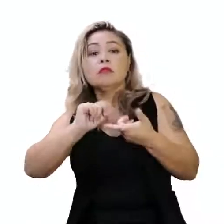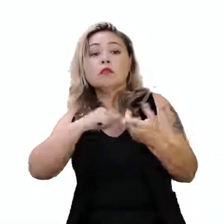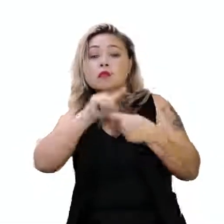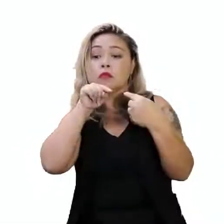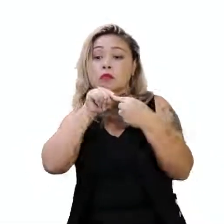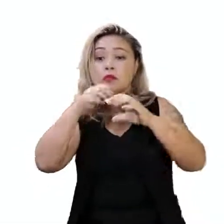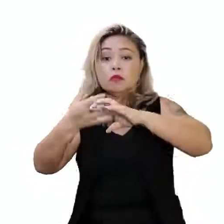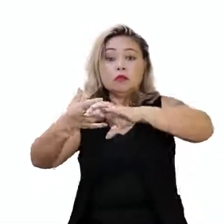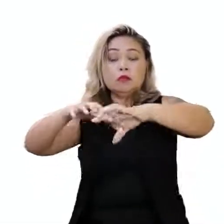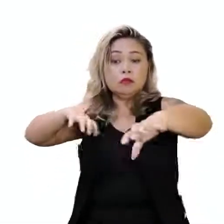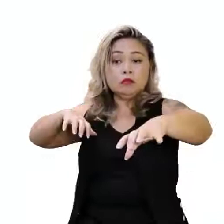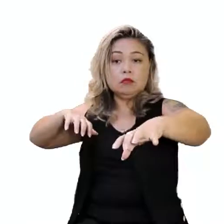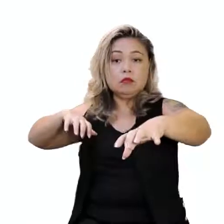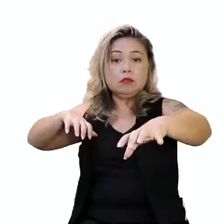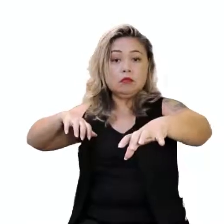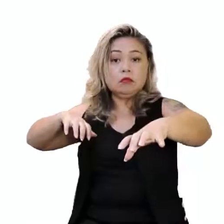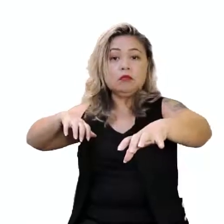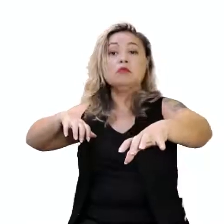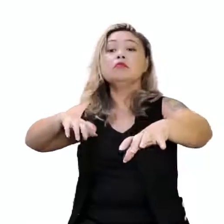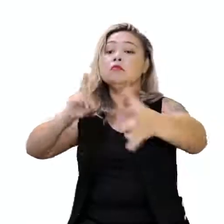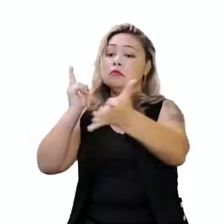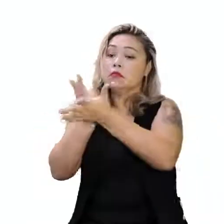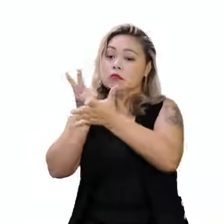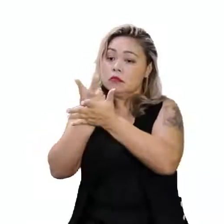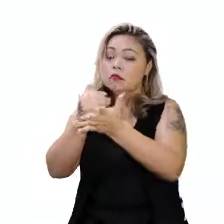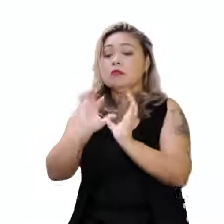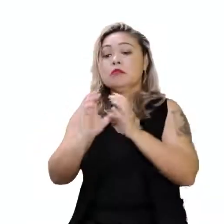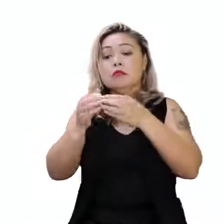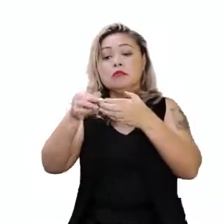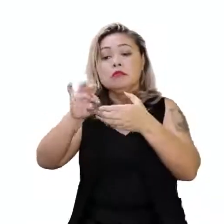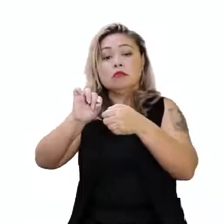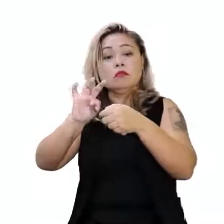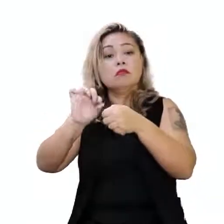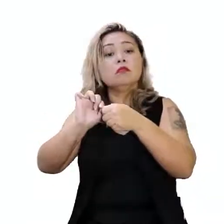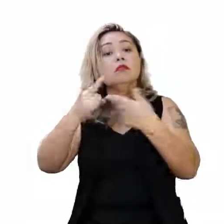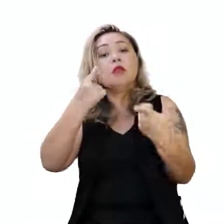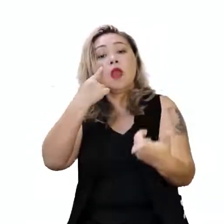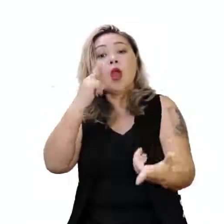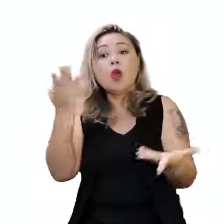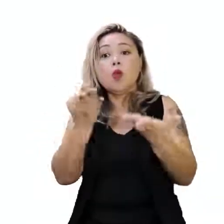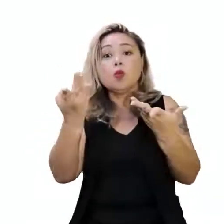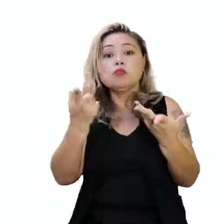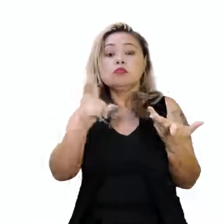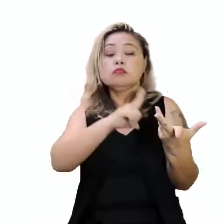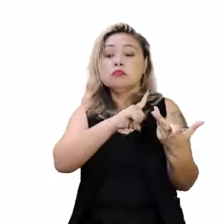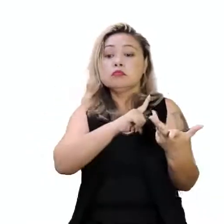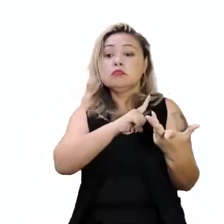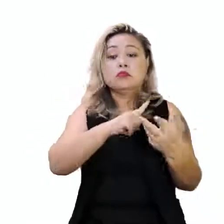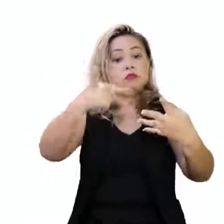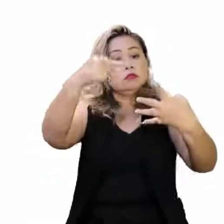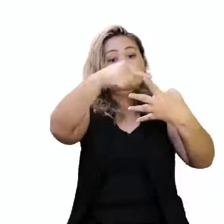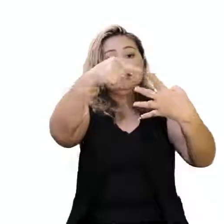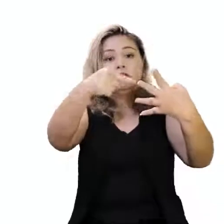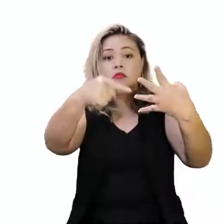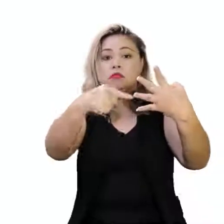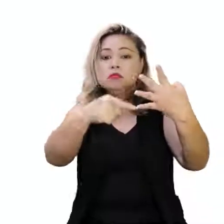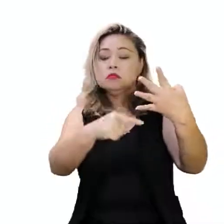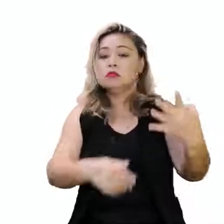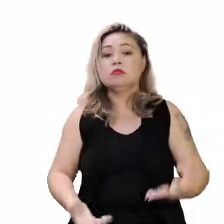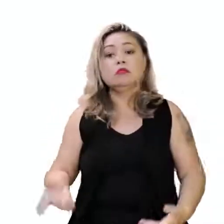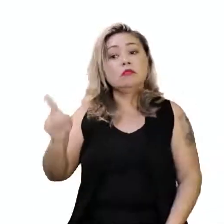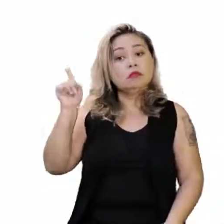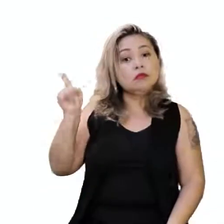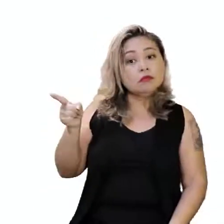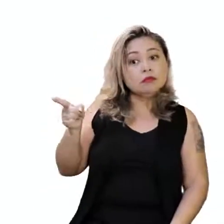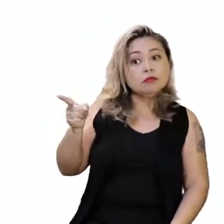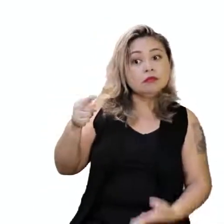geralmente o motivo é o isolamento de membros da mesma espécie. Agora vamos ver que existem 4 tipos de especiação.